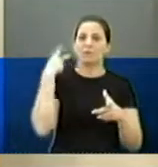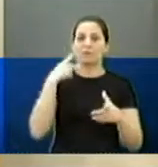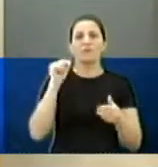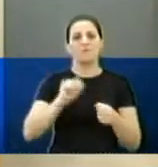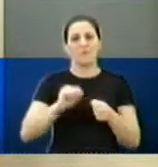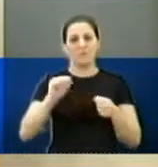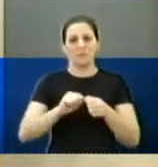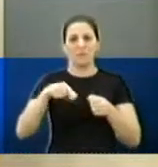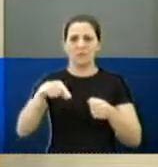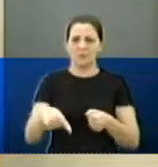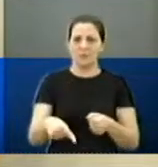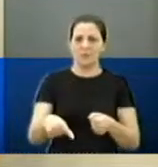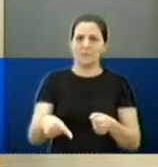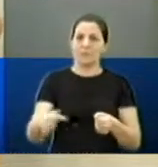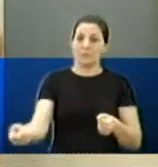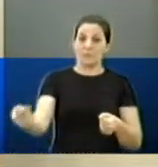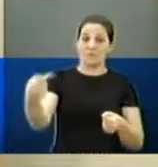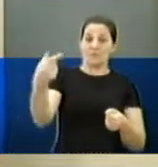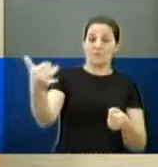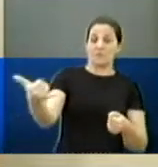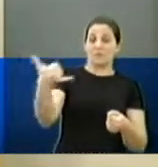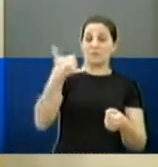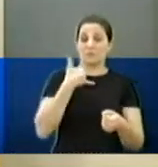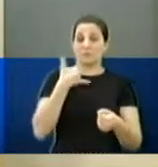fazendo. Aquilo que me chega como